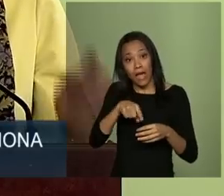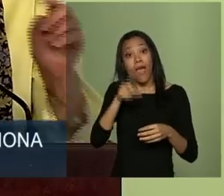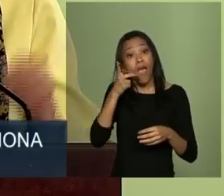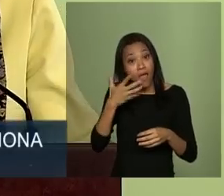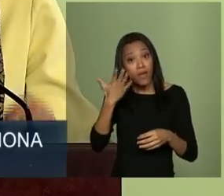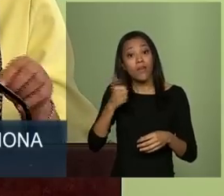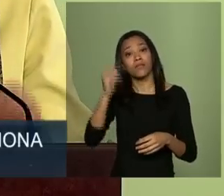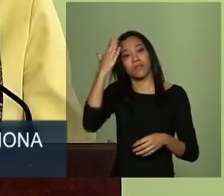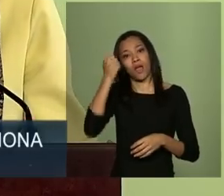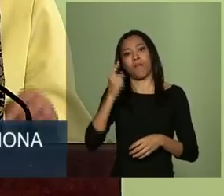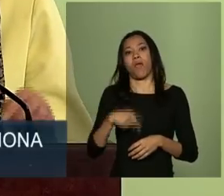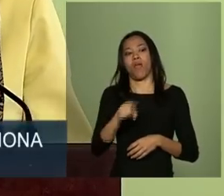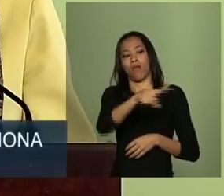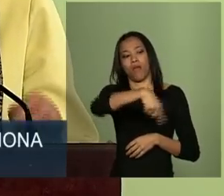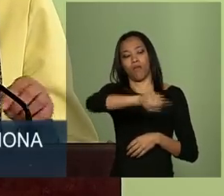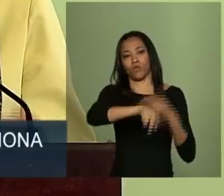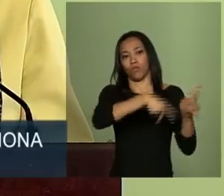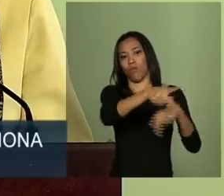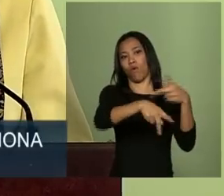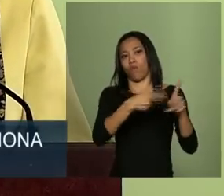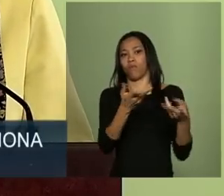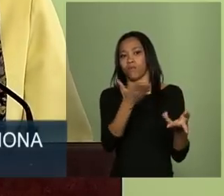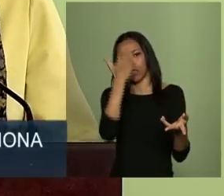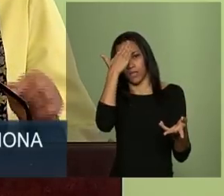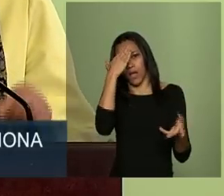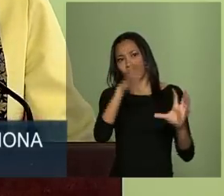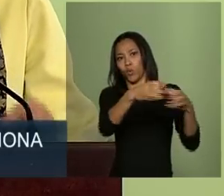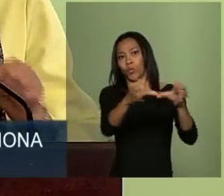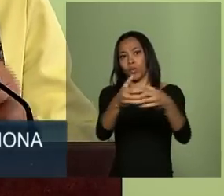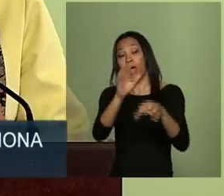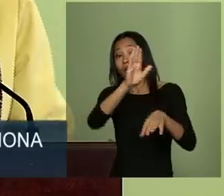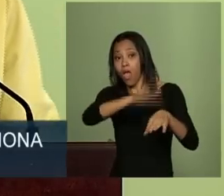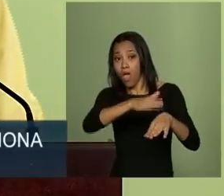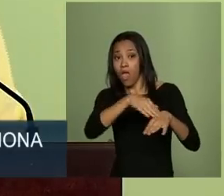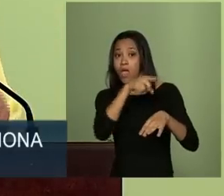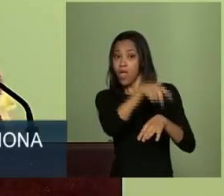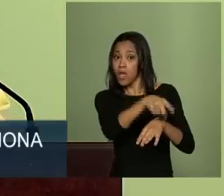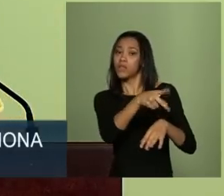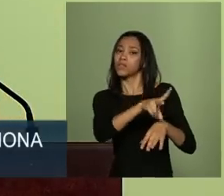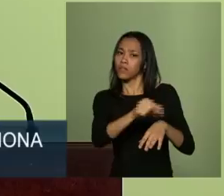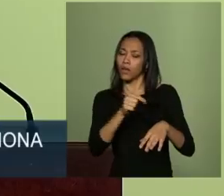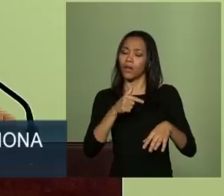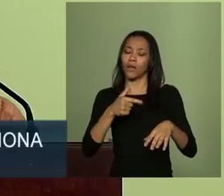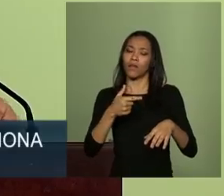respeitados. Eles vão participar do processo de decisão. Eles receberão,